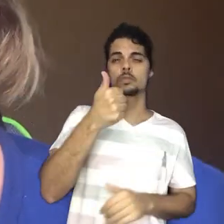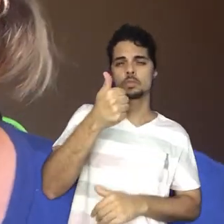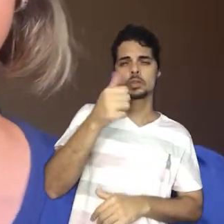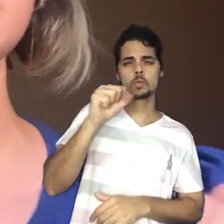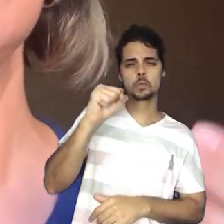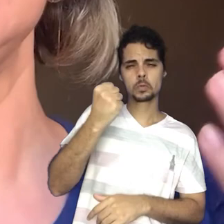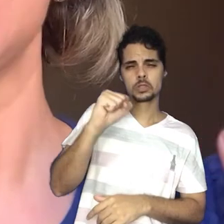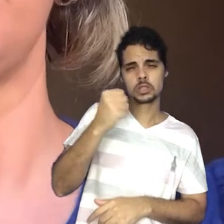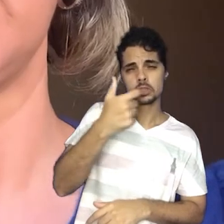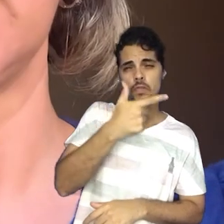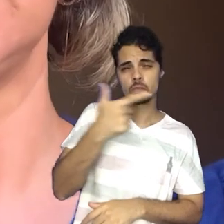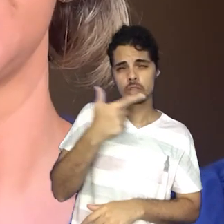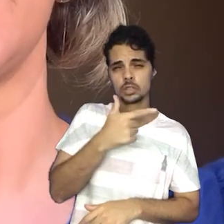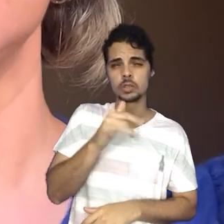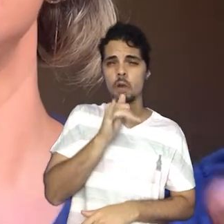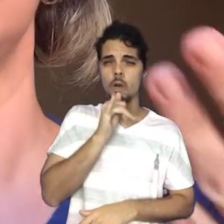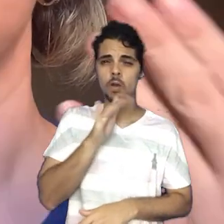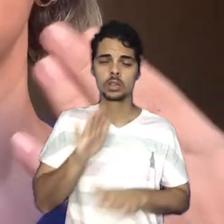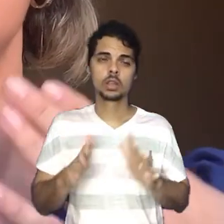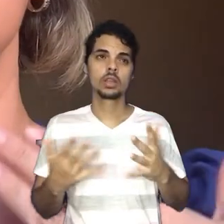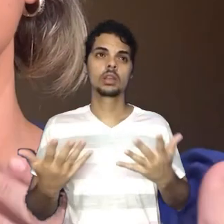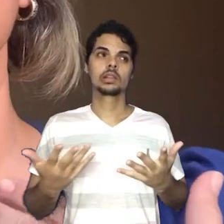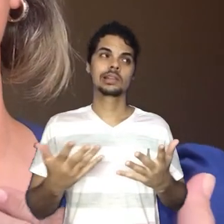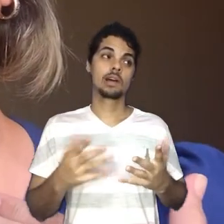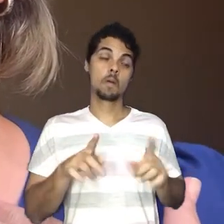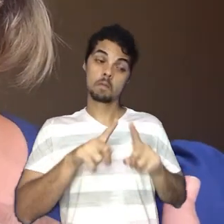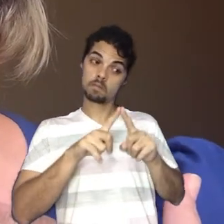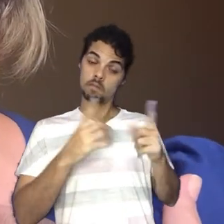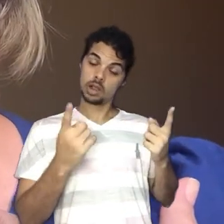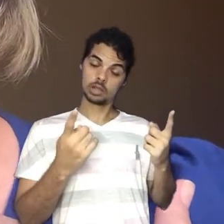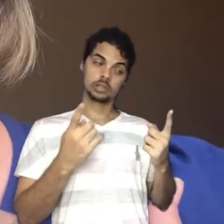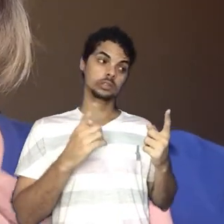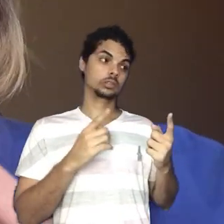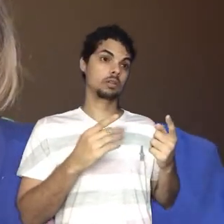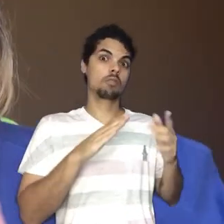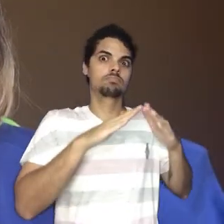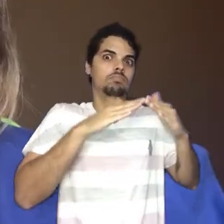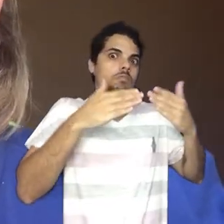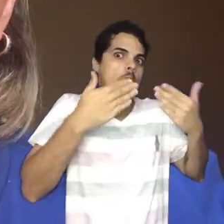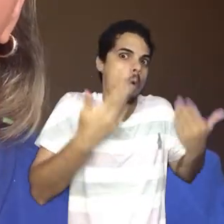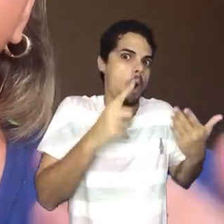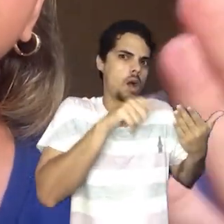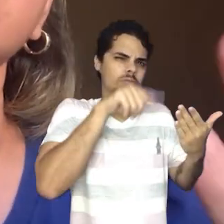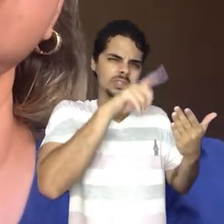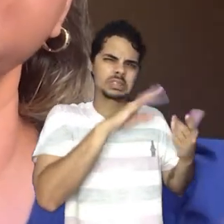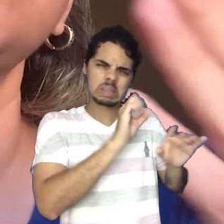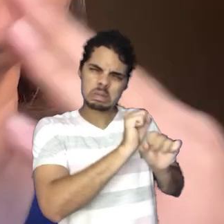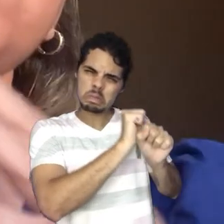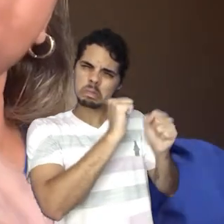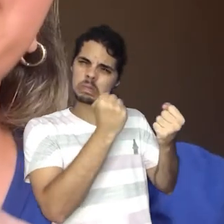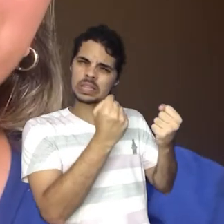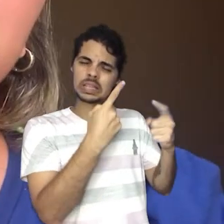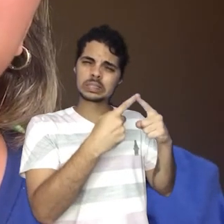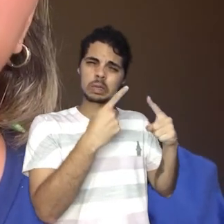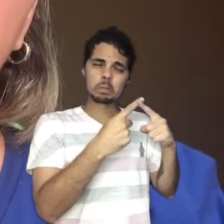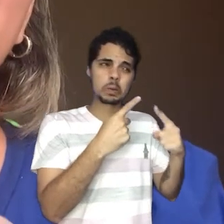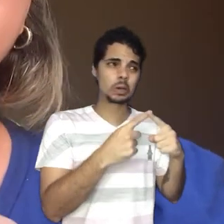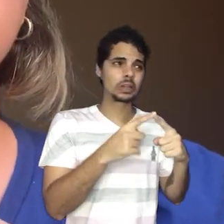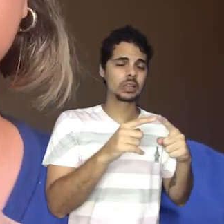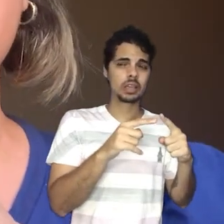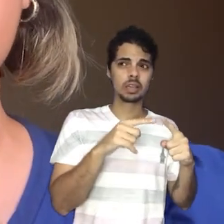7 de setembro de 1822. E aí, que independência é essa que, para eu ser reconhecida, eu vou contrair um